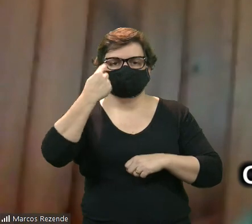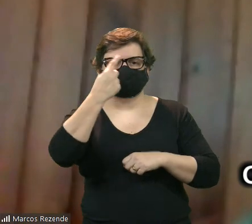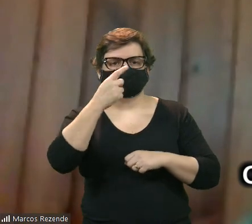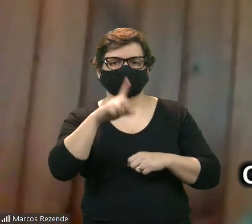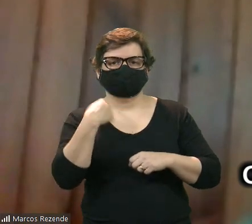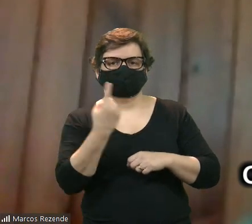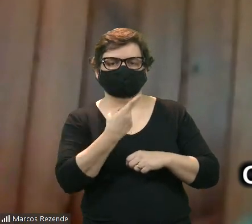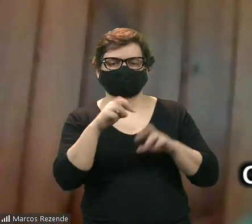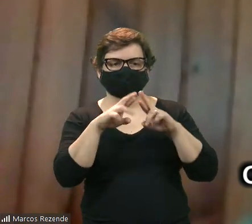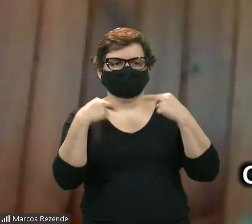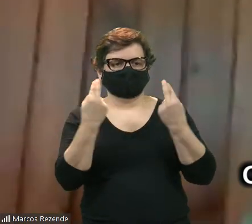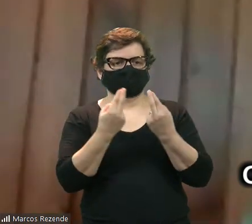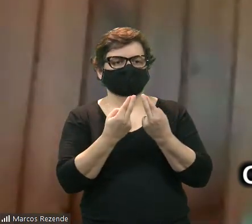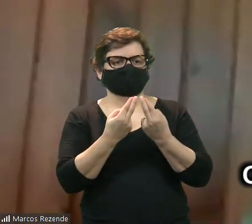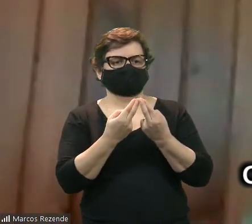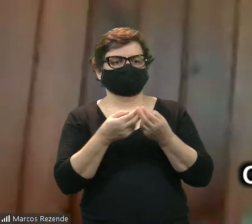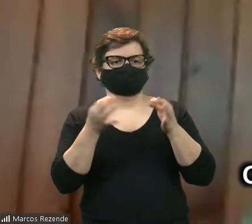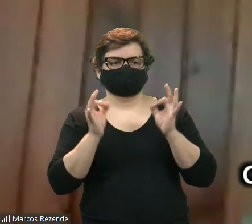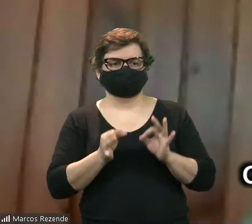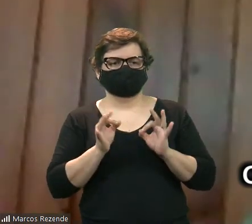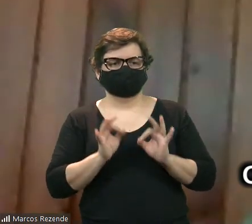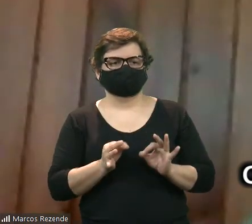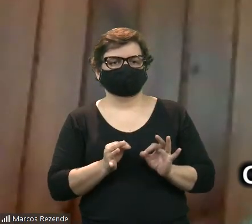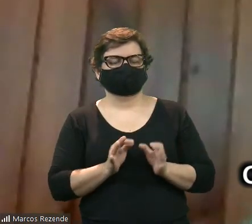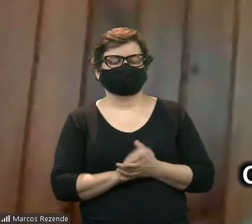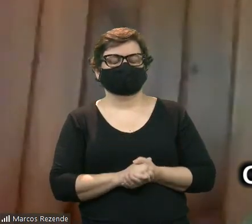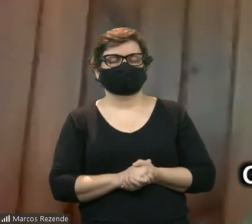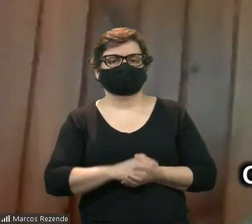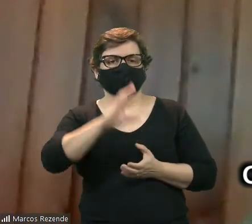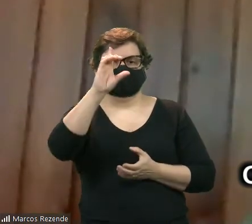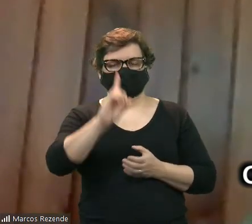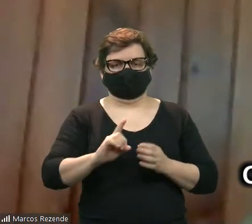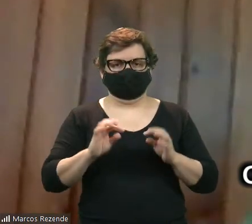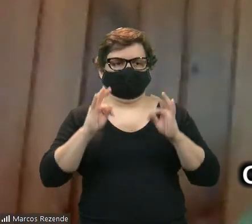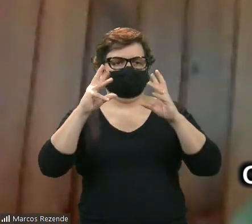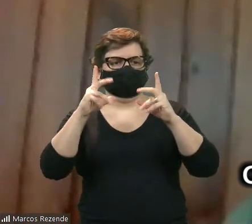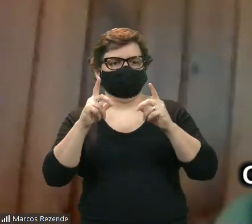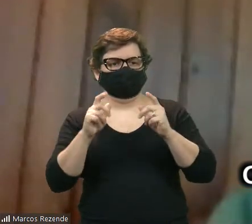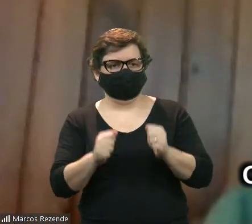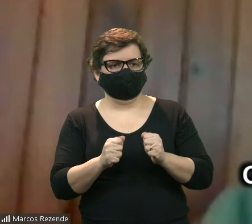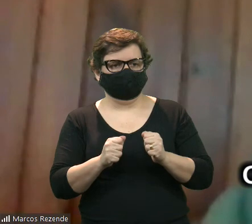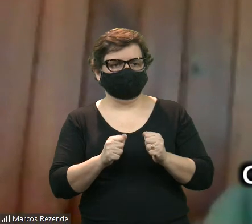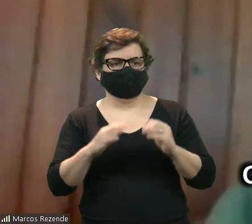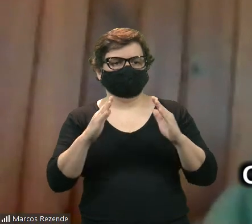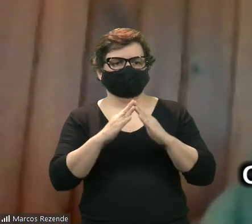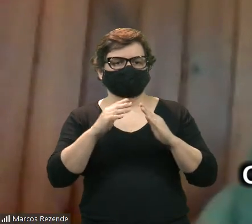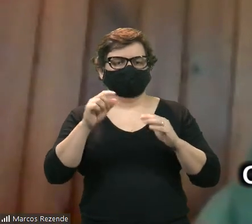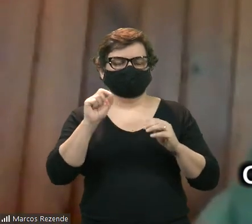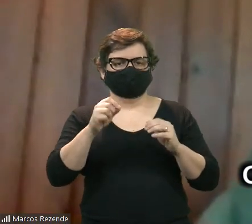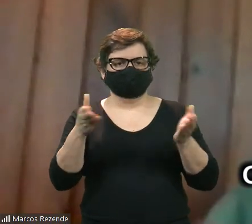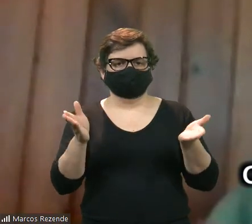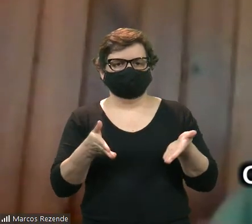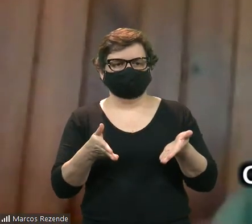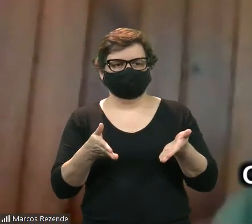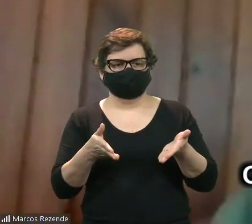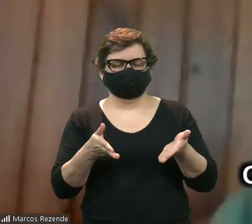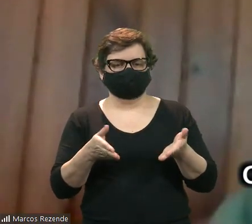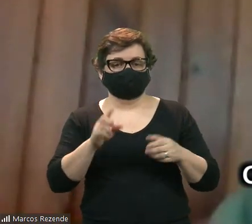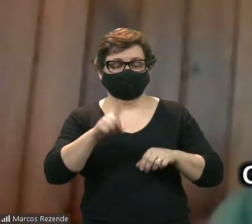na nossa sessão. Então, quero agradecer à diretora-geral da Casa, que nesse momento